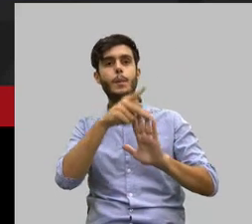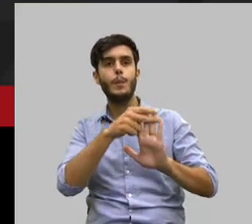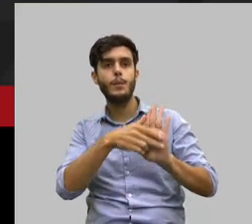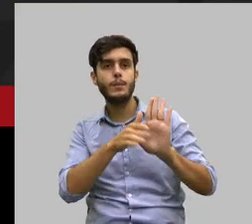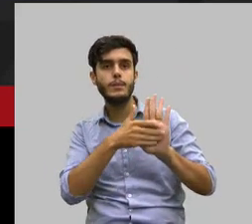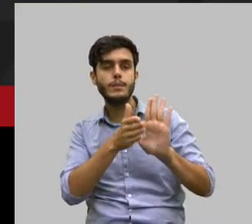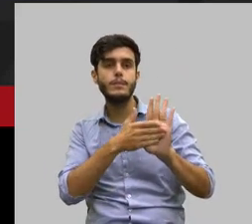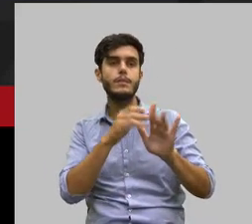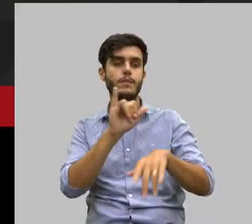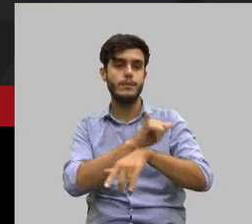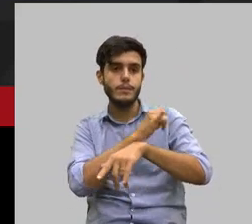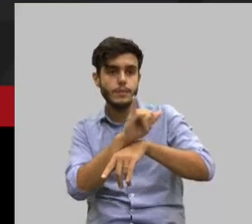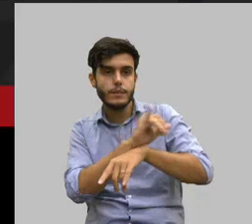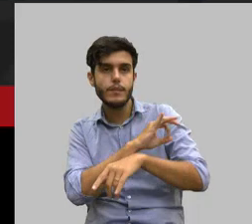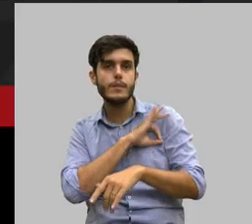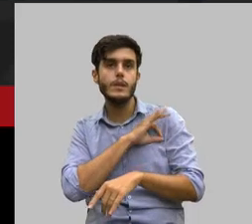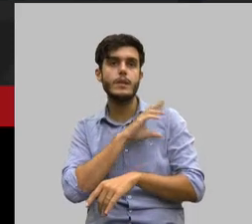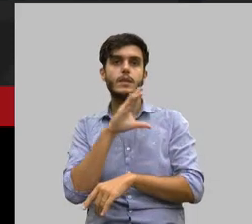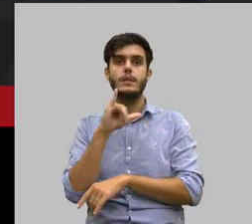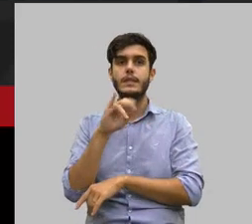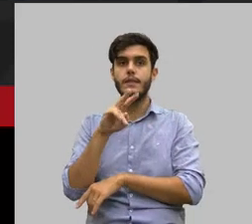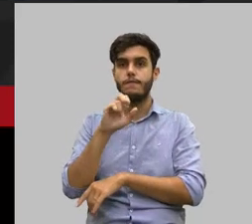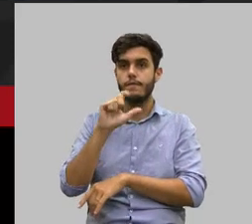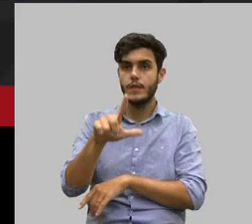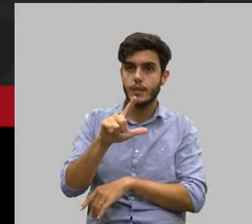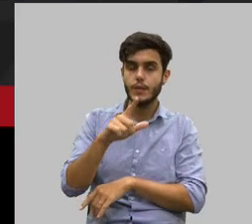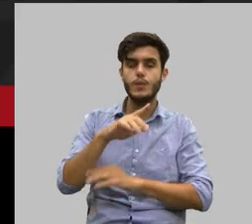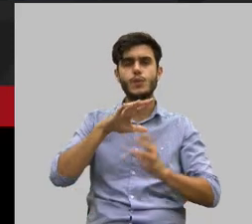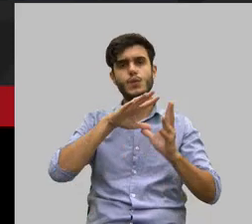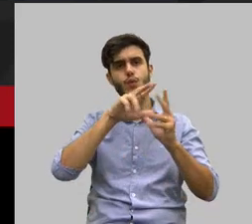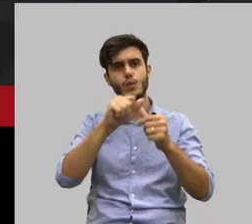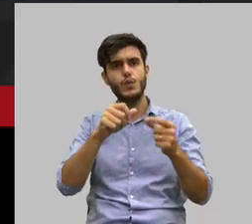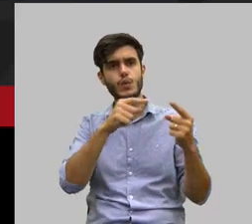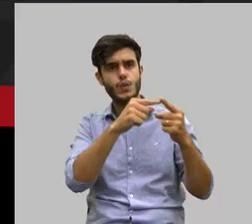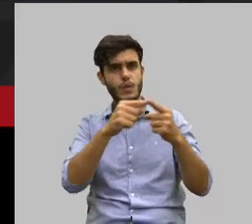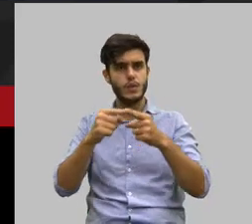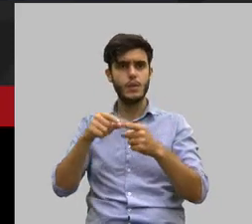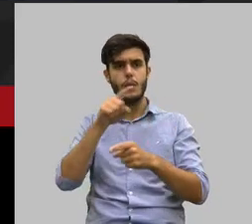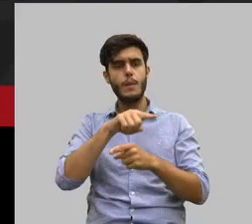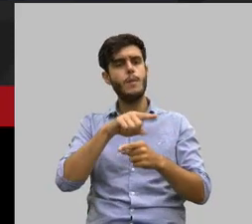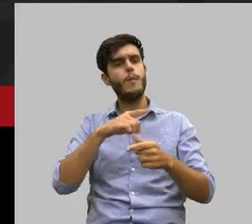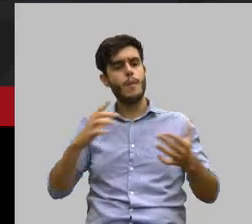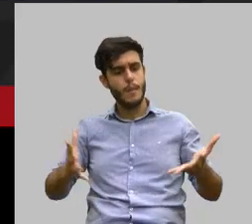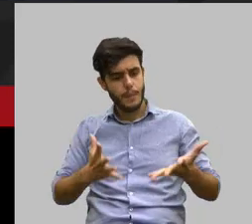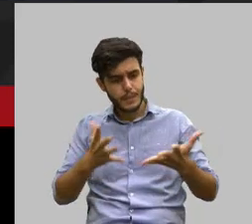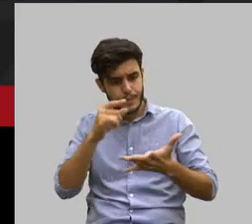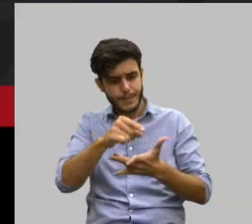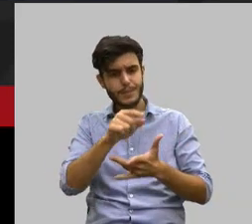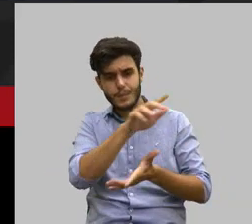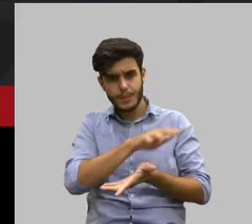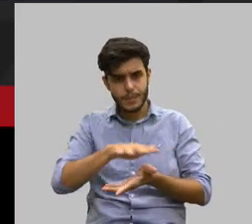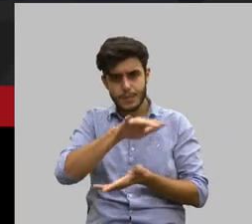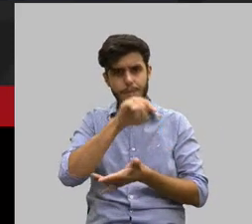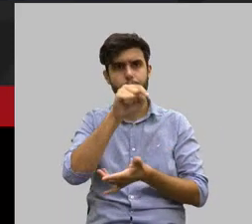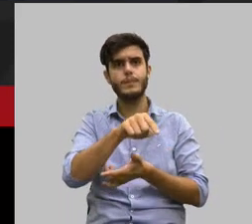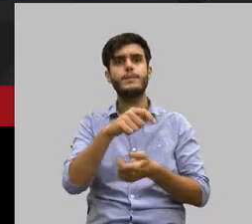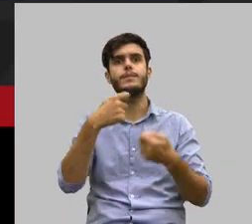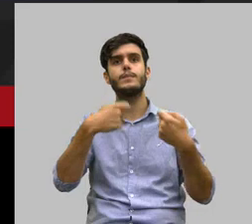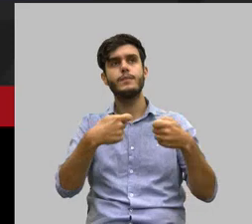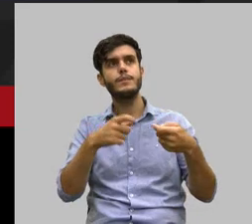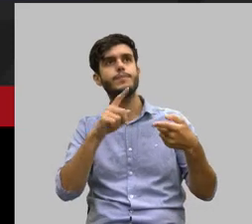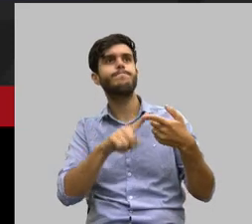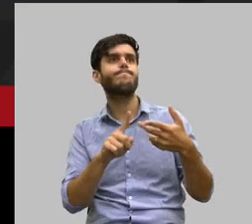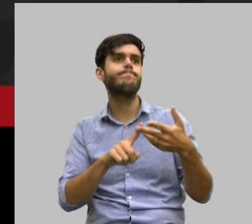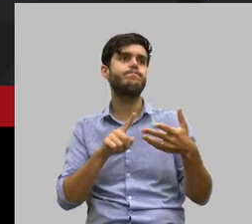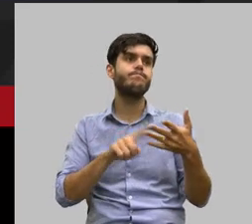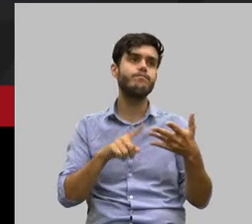estratégico da Polícia Civil todas essas unidades elas funcionam em espaços extremamente adequados né com toda